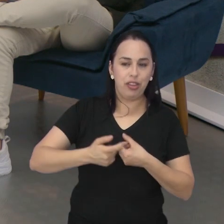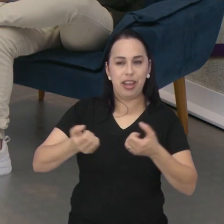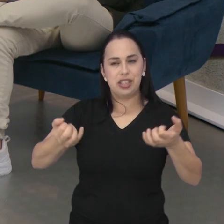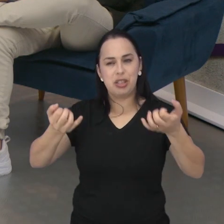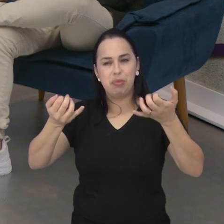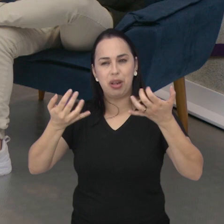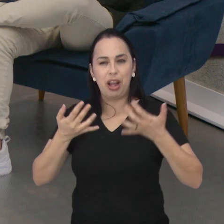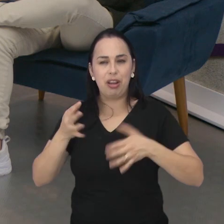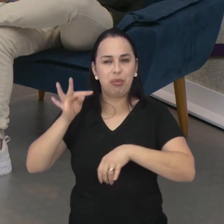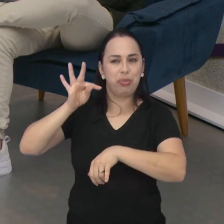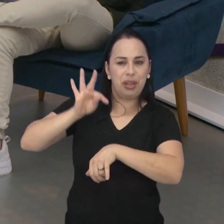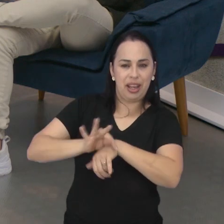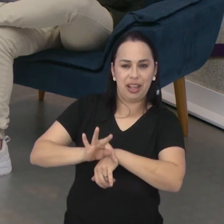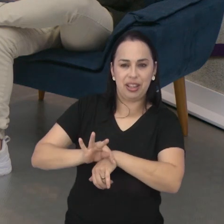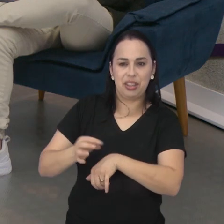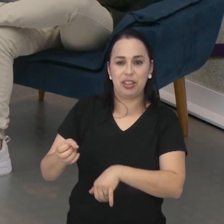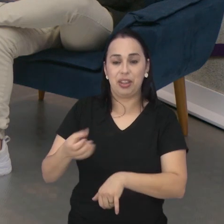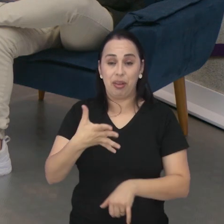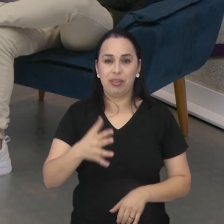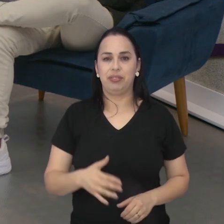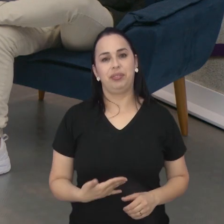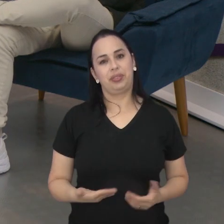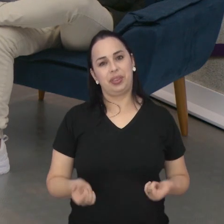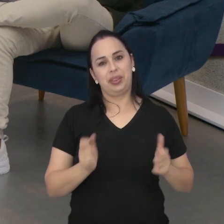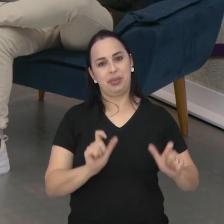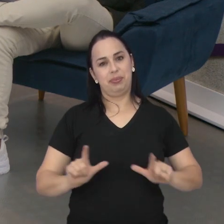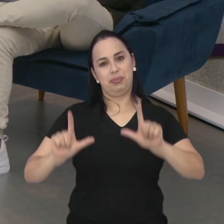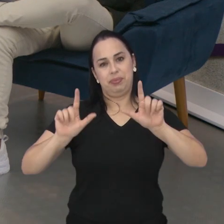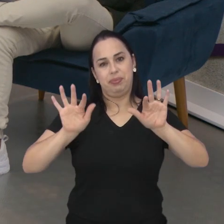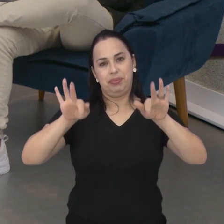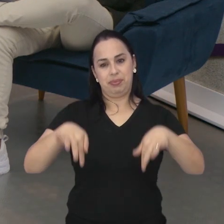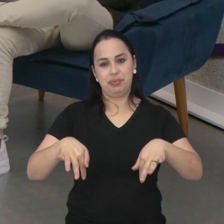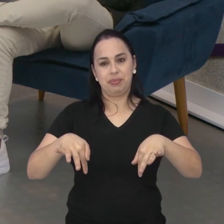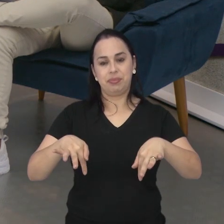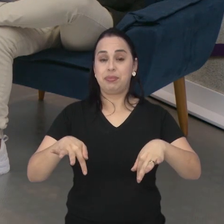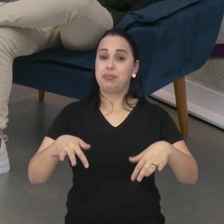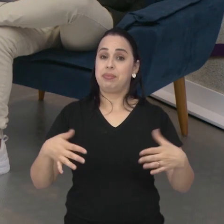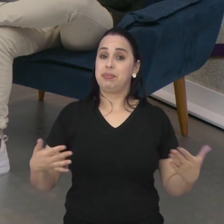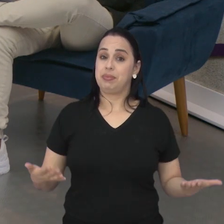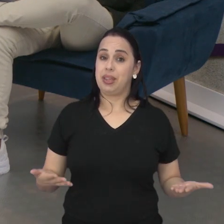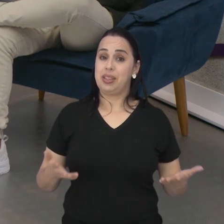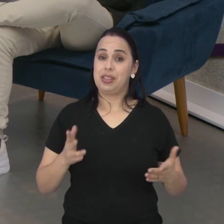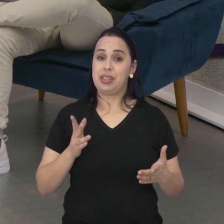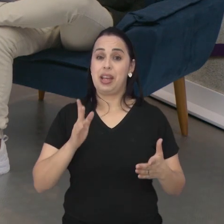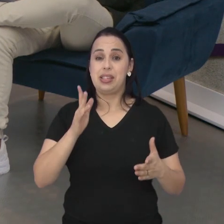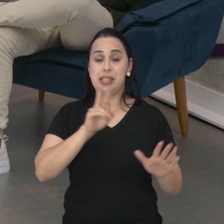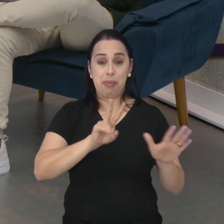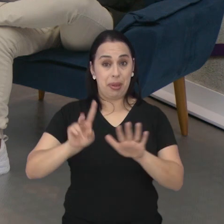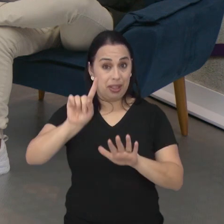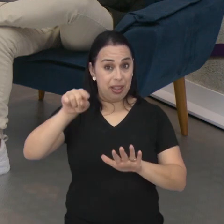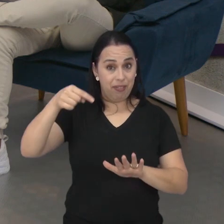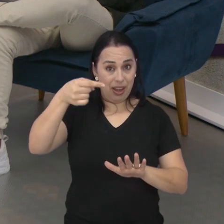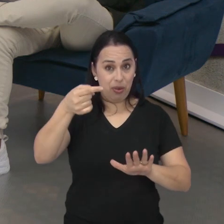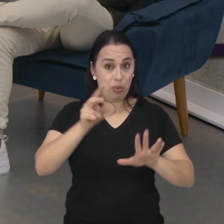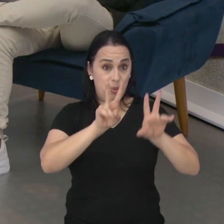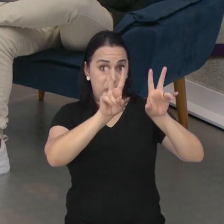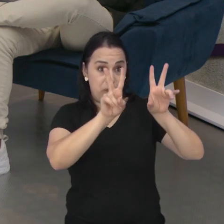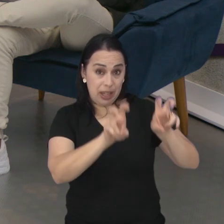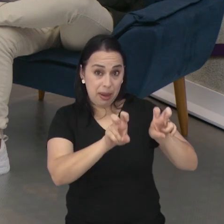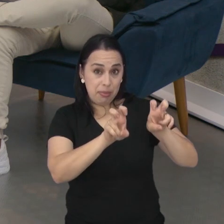no programa com mais técnicas, não é mesmo? Sim. Chegamos ao fim do nosso programa de hoje, mas a gente se encontra na semana